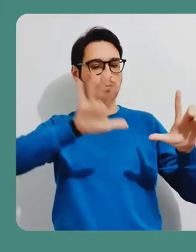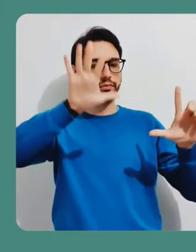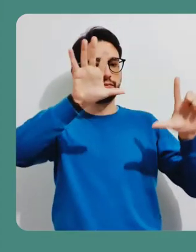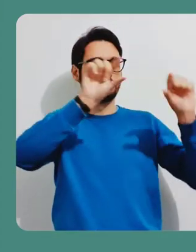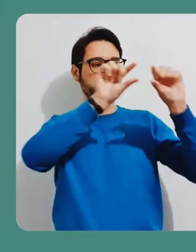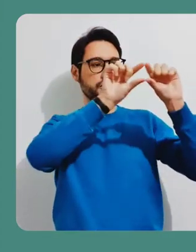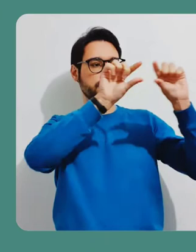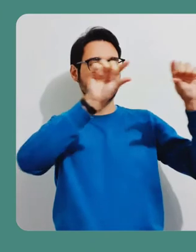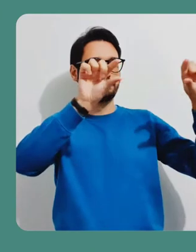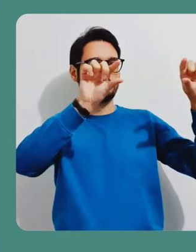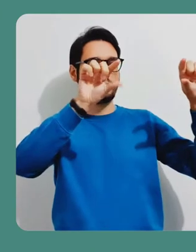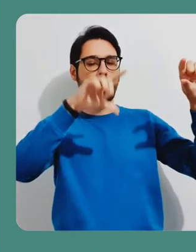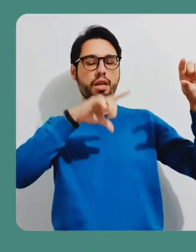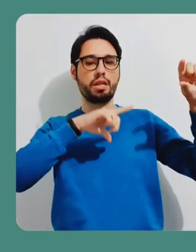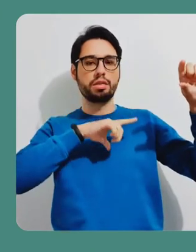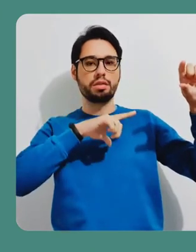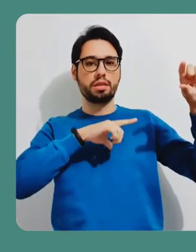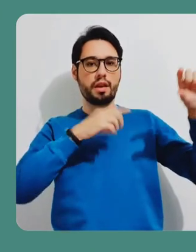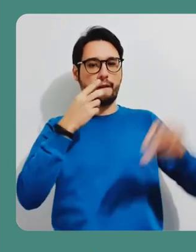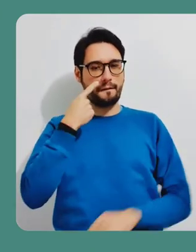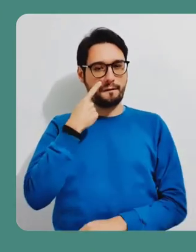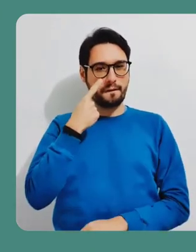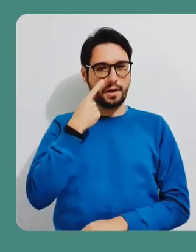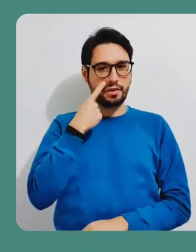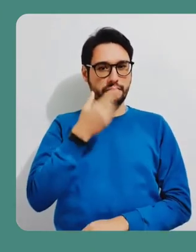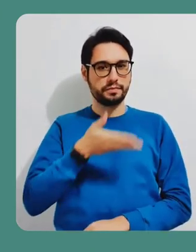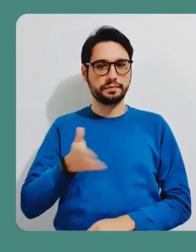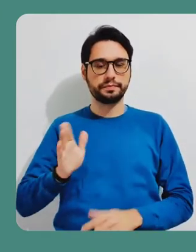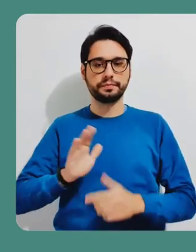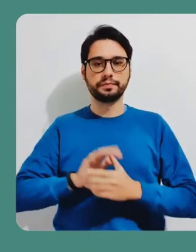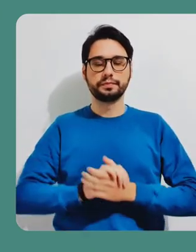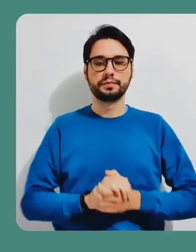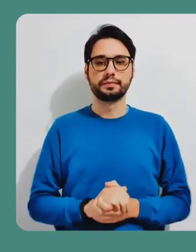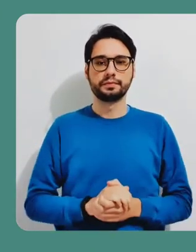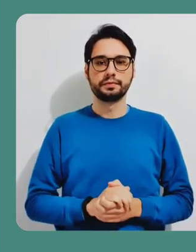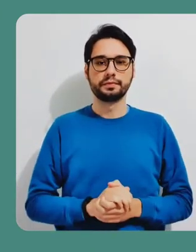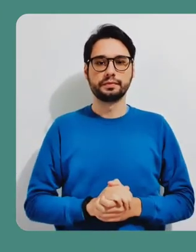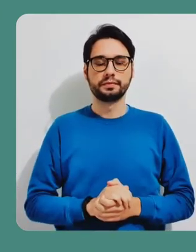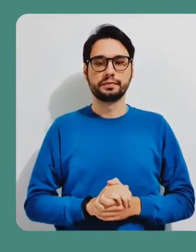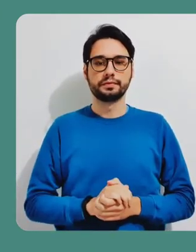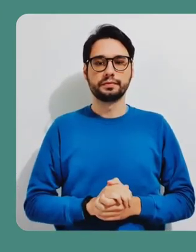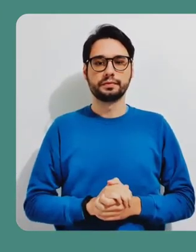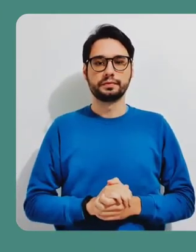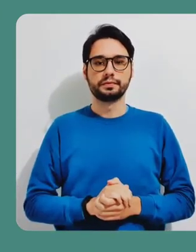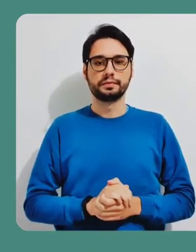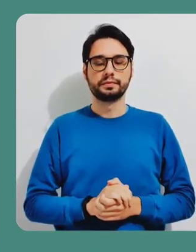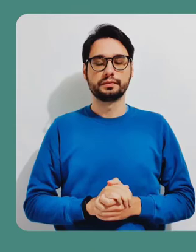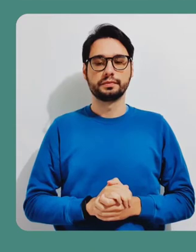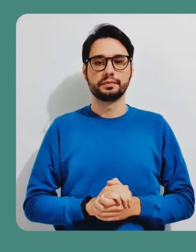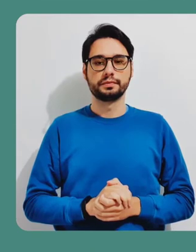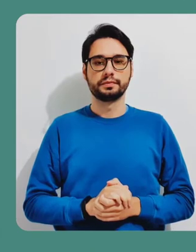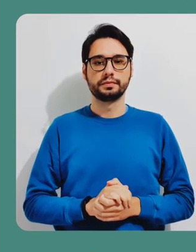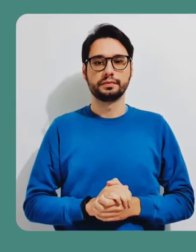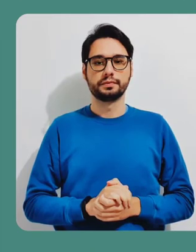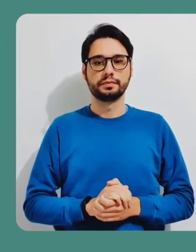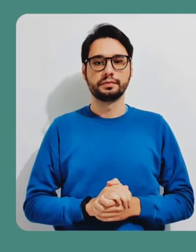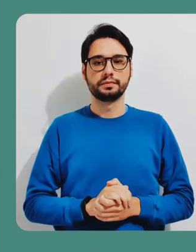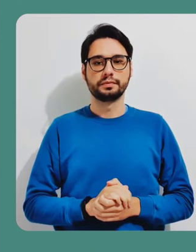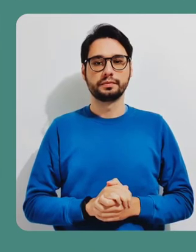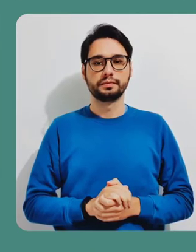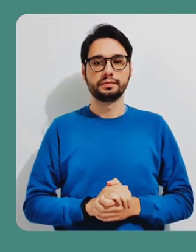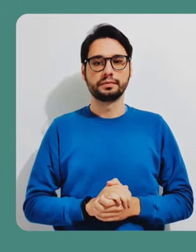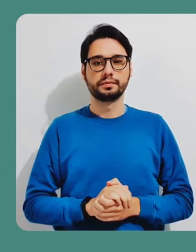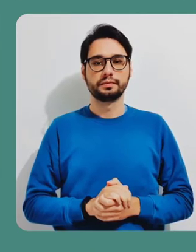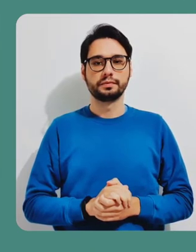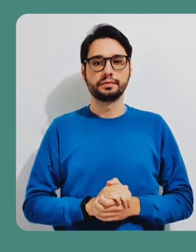dispositivo observe como a faixa de nível de reprodução é representada ao dar play nesse áudio que a